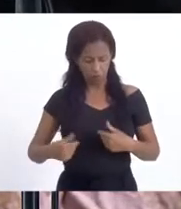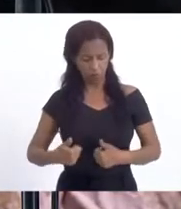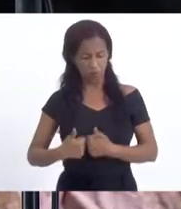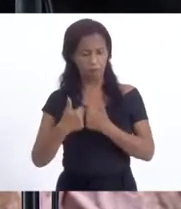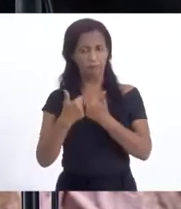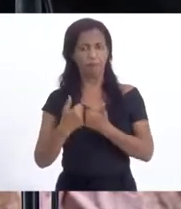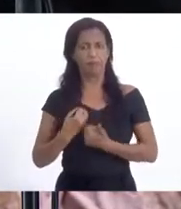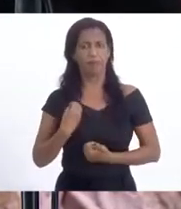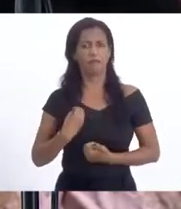vida da população.